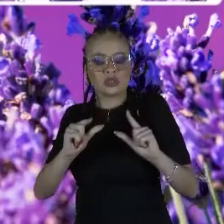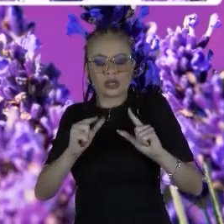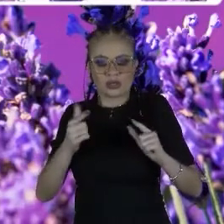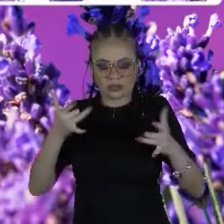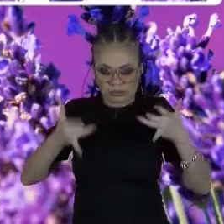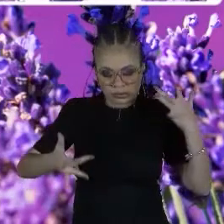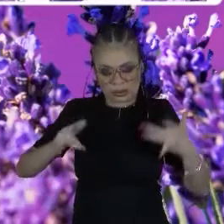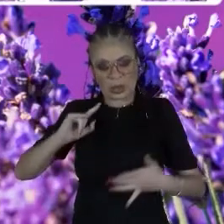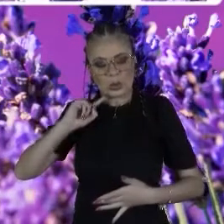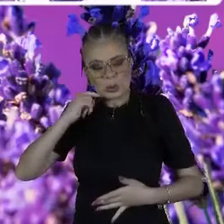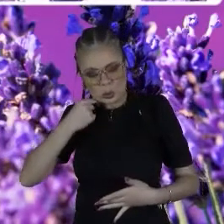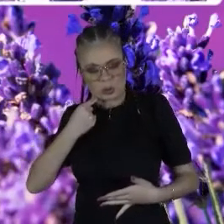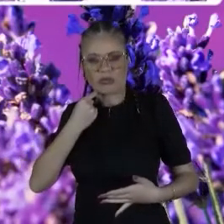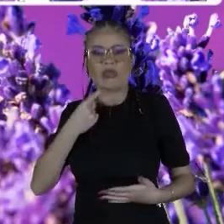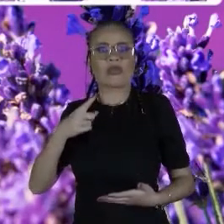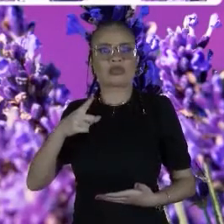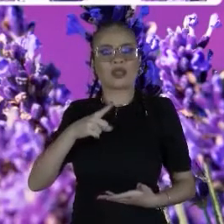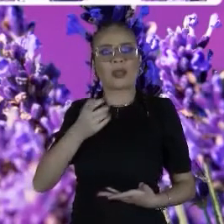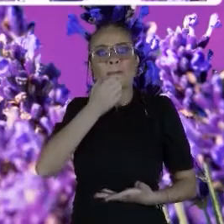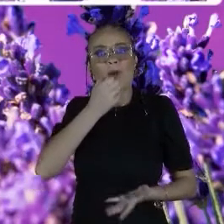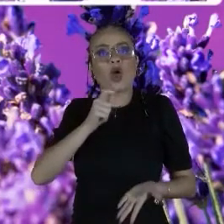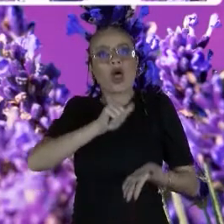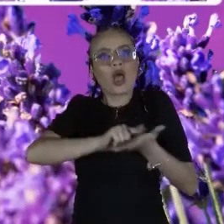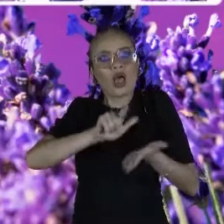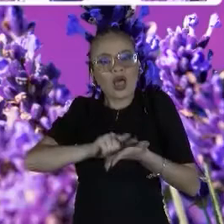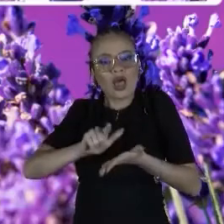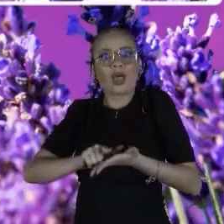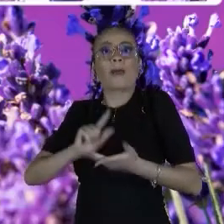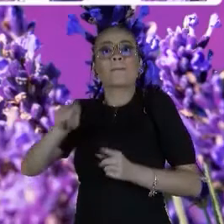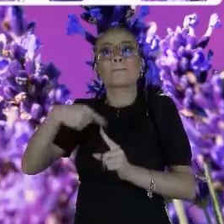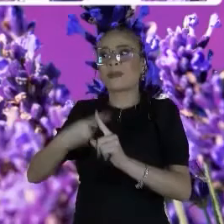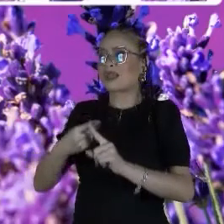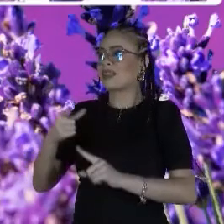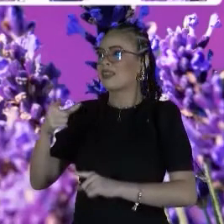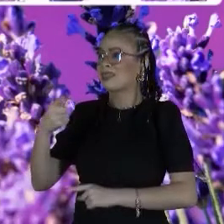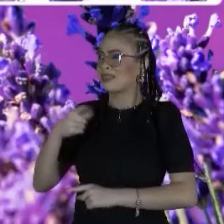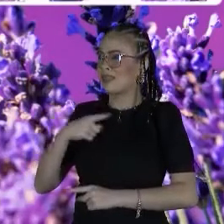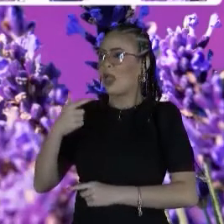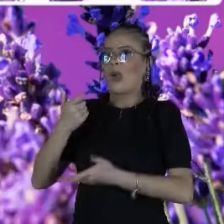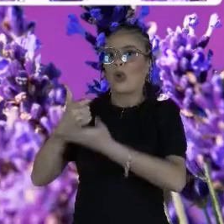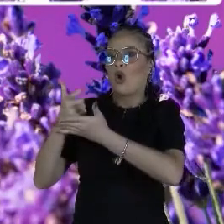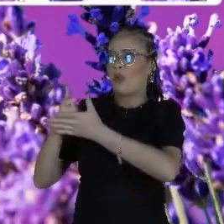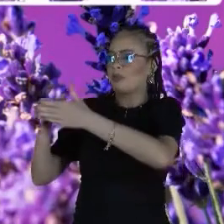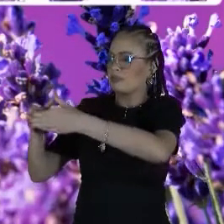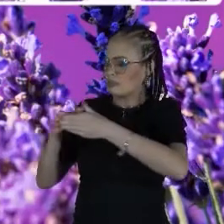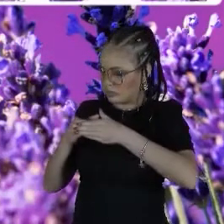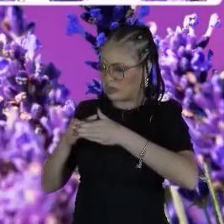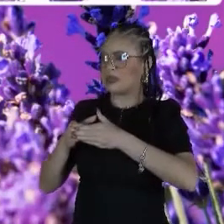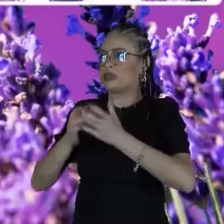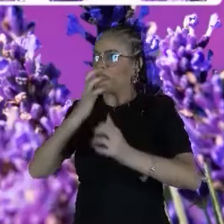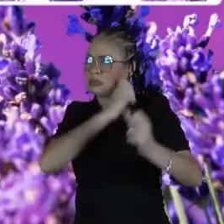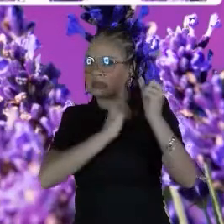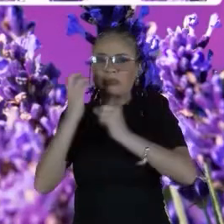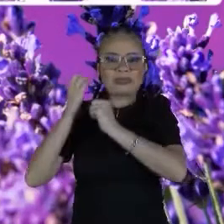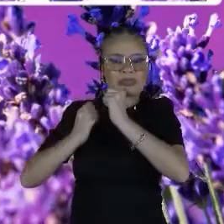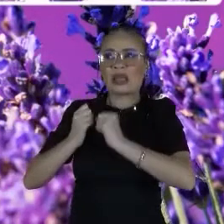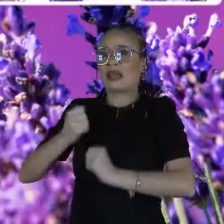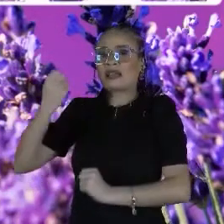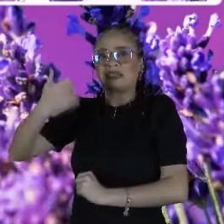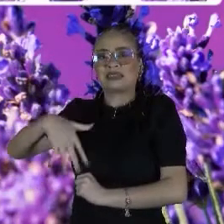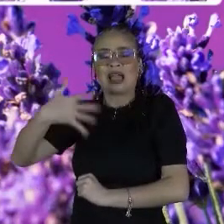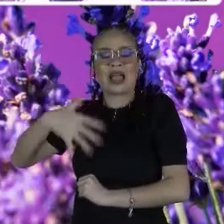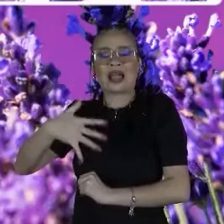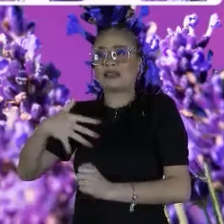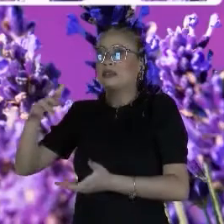É incrível como eu falei é Diminuir a quantidade de produtos que eu usava na parte estética pele cabelo tudo isso e